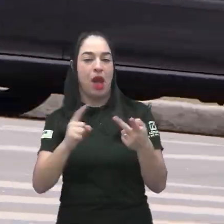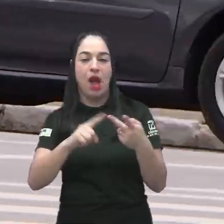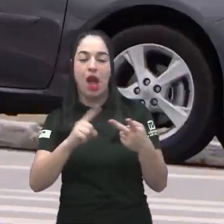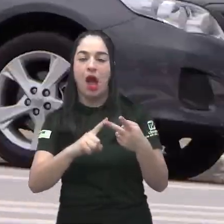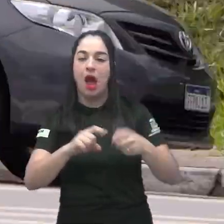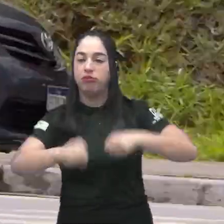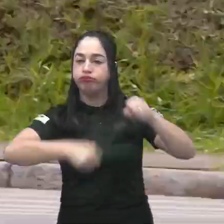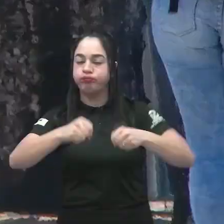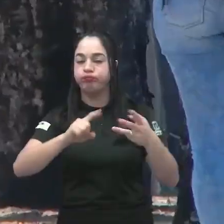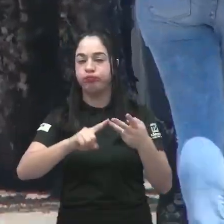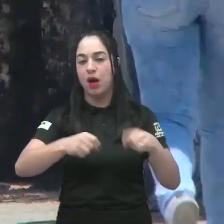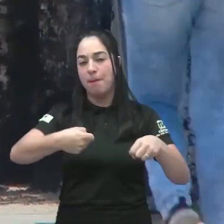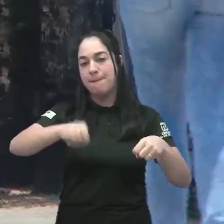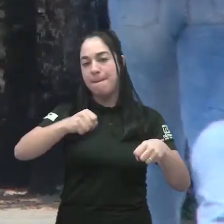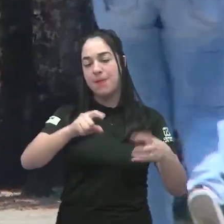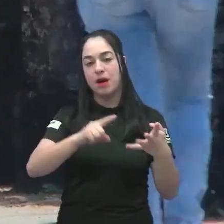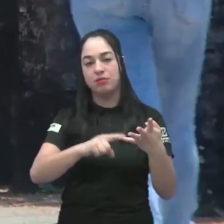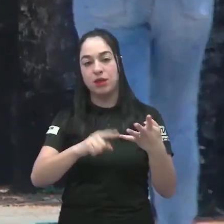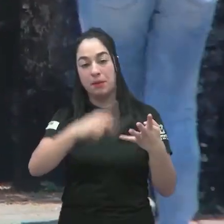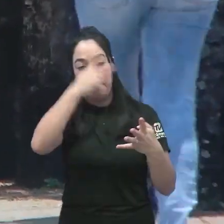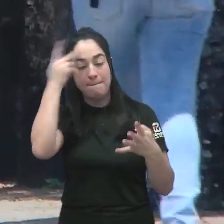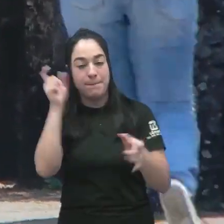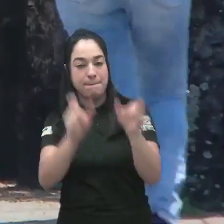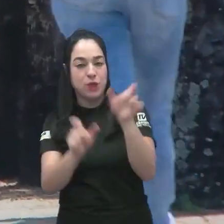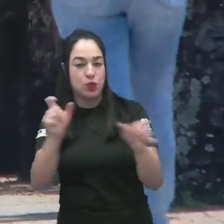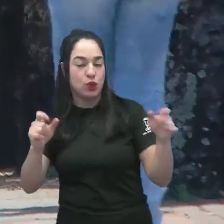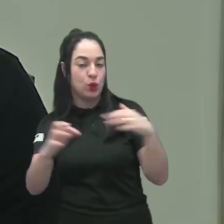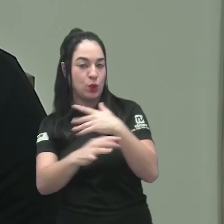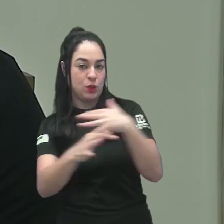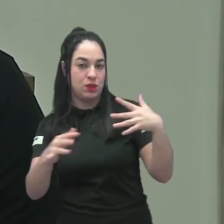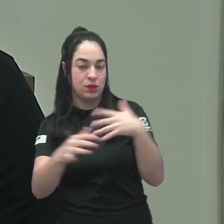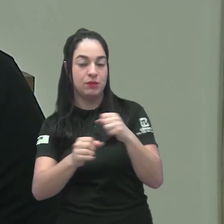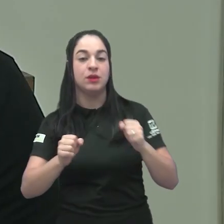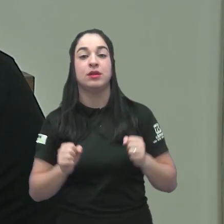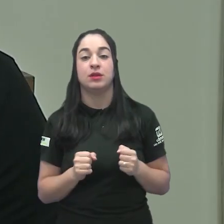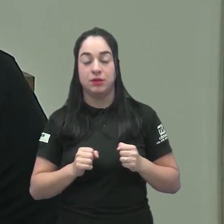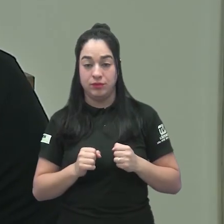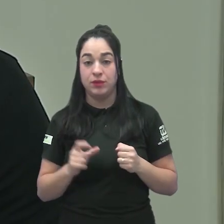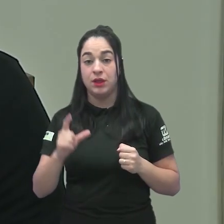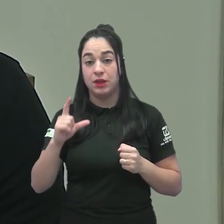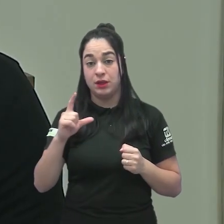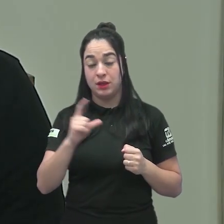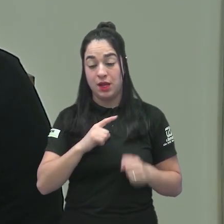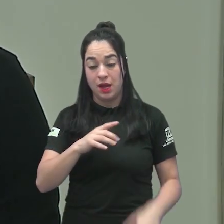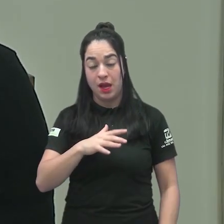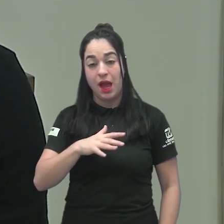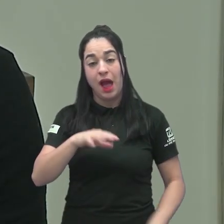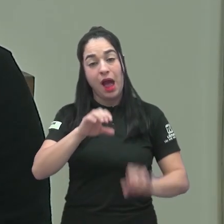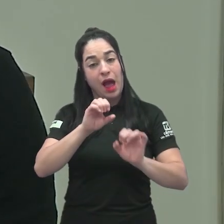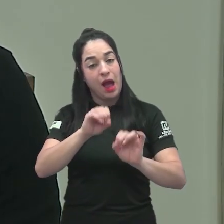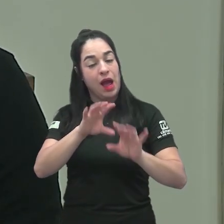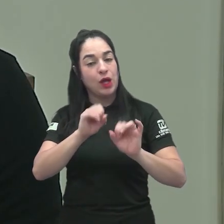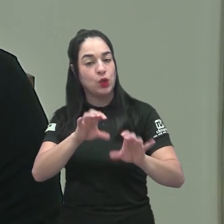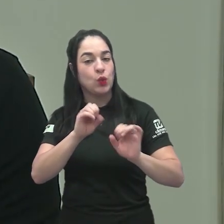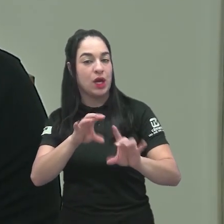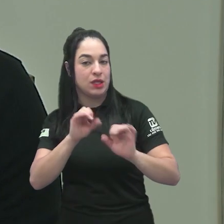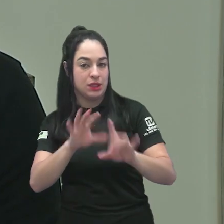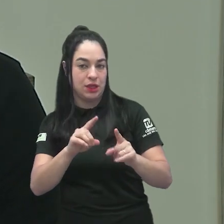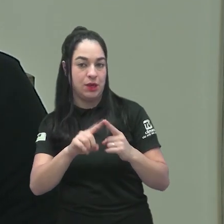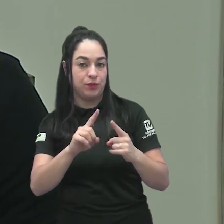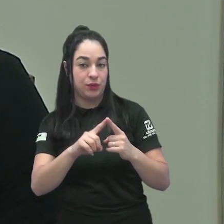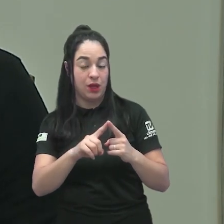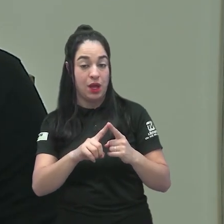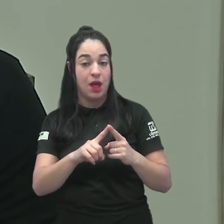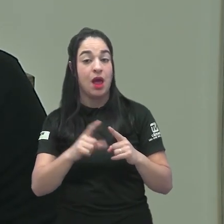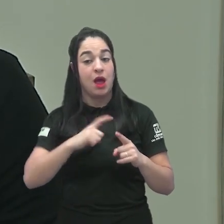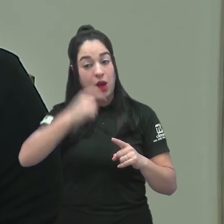motoristas, motociclistas, ciclistas e pedestres. A gente sempre tem aquelas três campos de atuação. A educação,